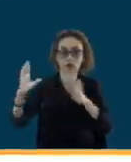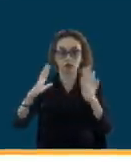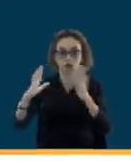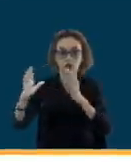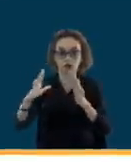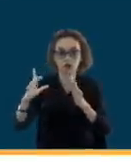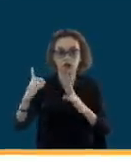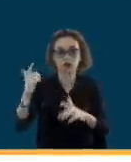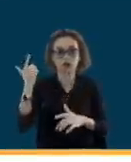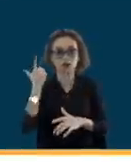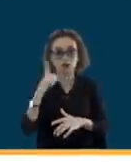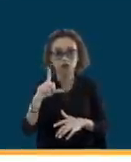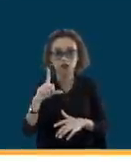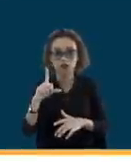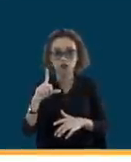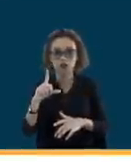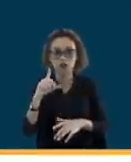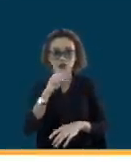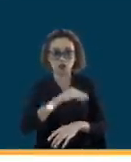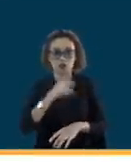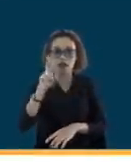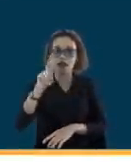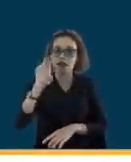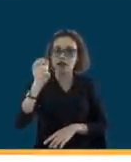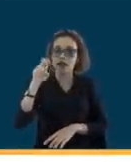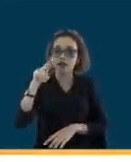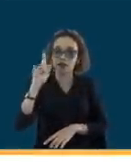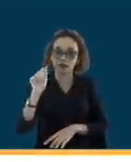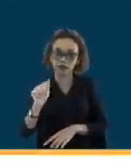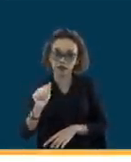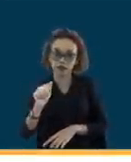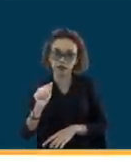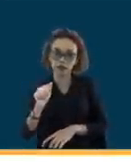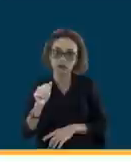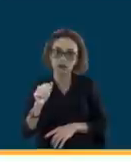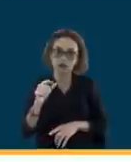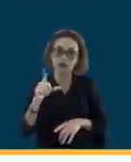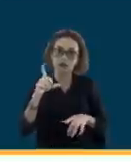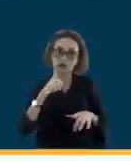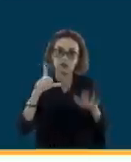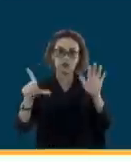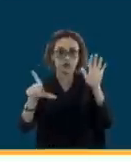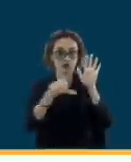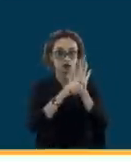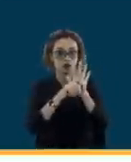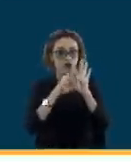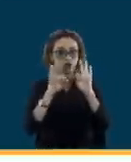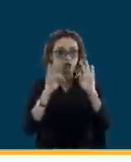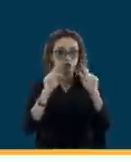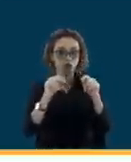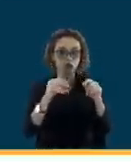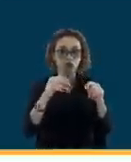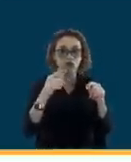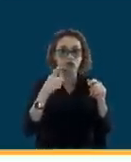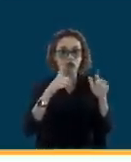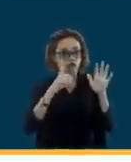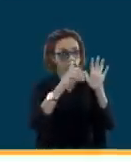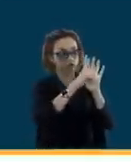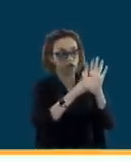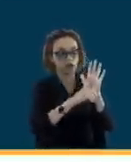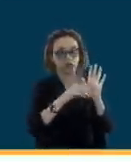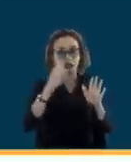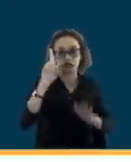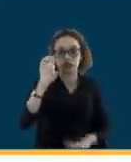renda, todos os outros itens da lei prescindiriam de lei. Tudo poderia ser aplicado por decreto, de ato de ofício